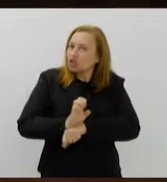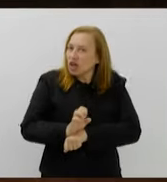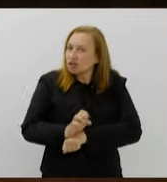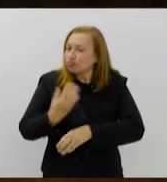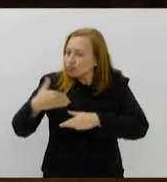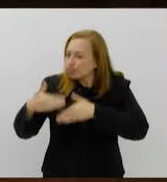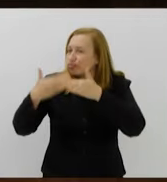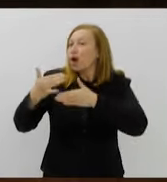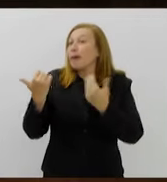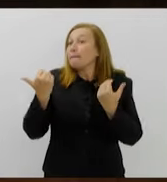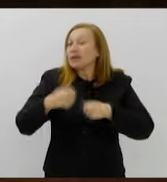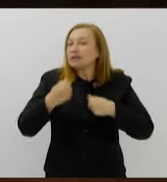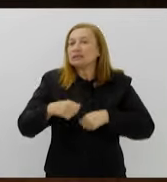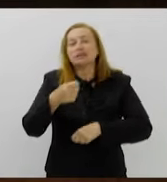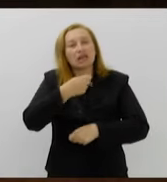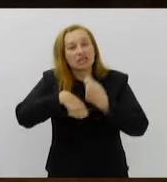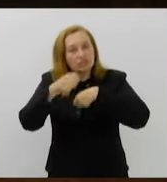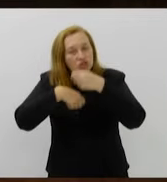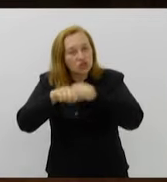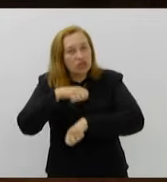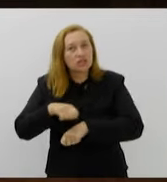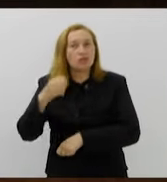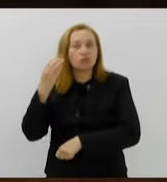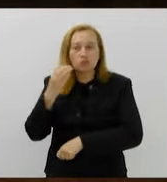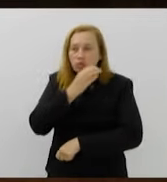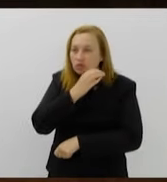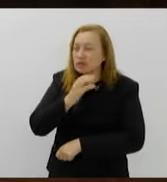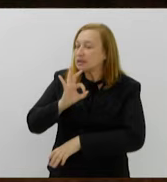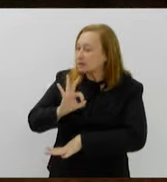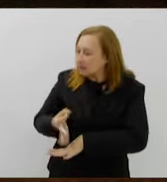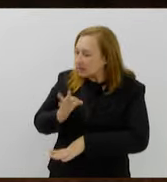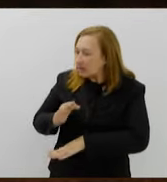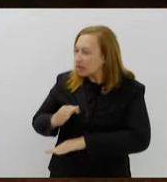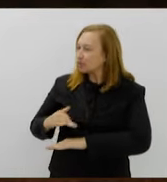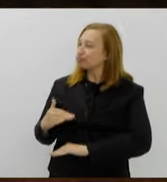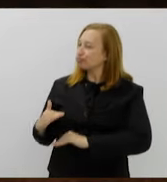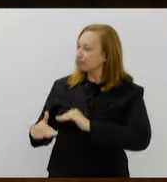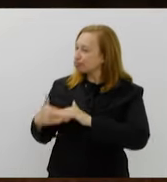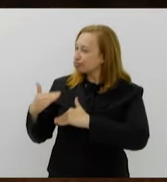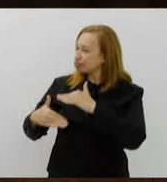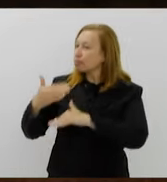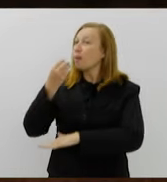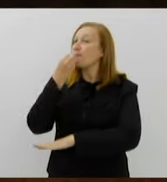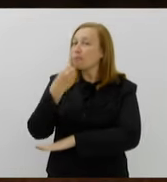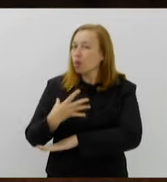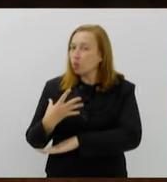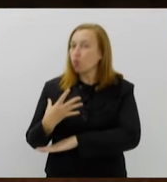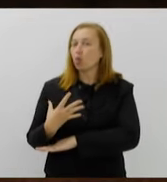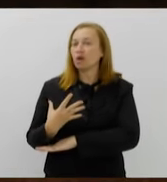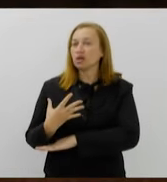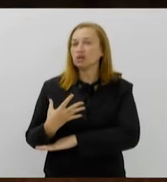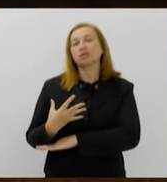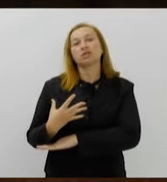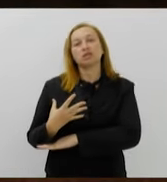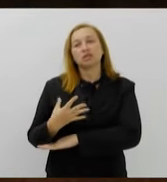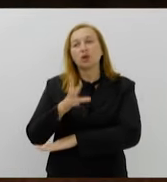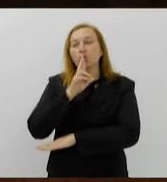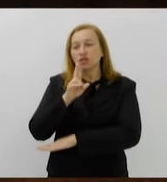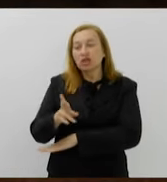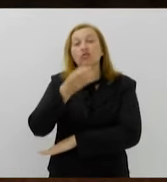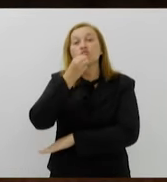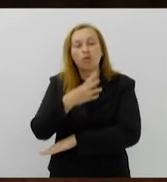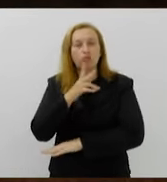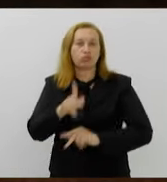certo a gente precisa que a administração do governo caudio Castro ela de fato seja uma administração que entrega resultado paraa